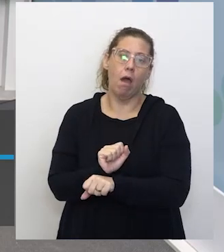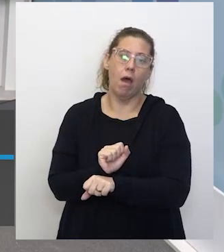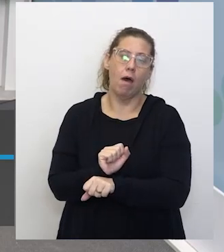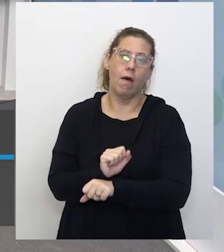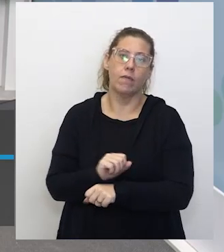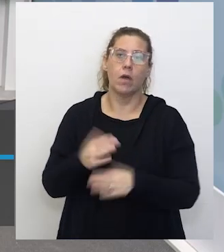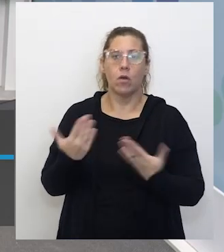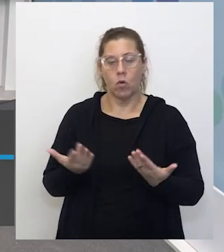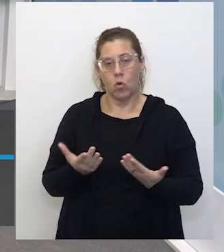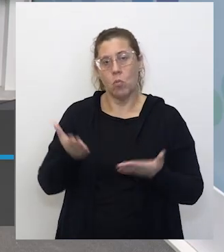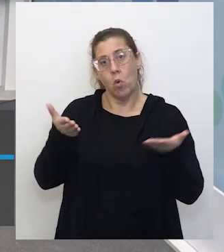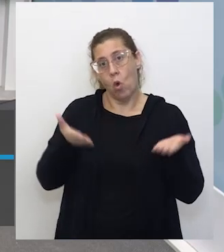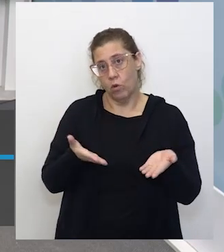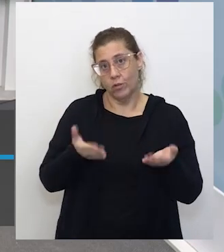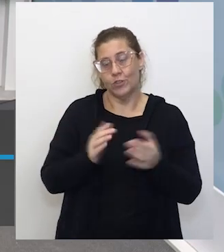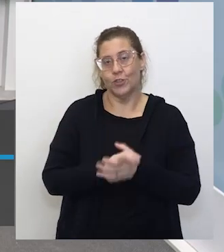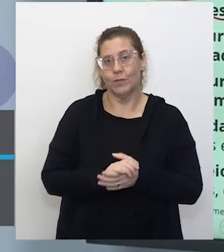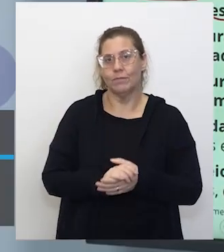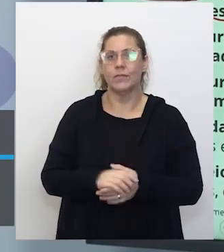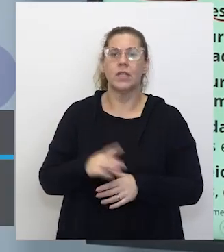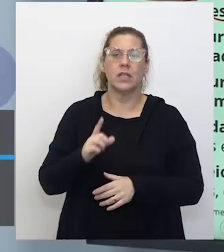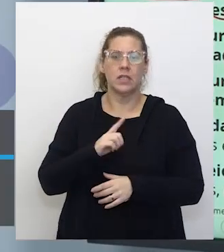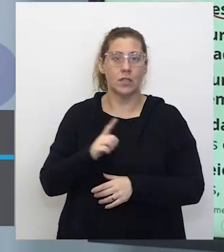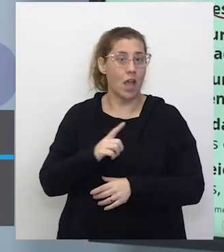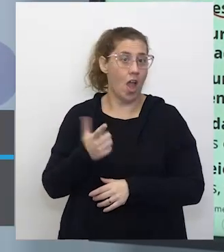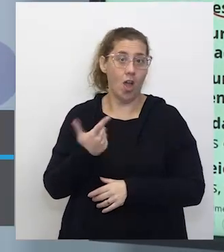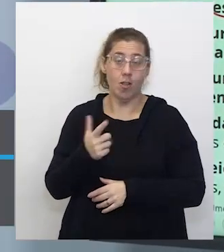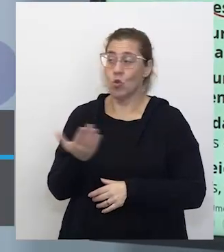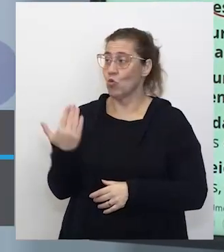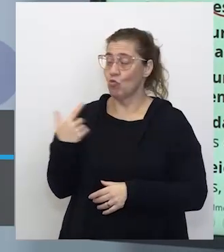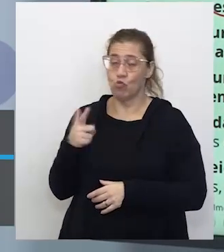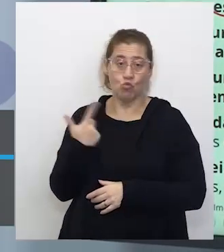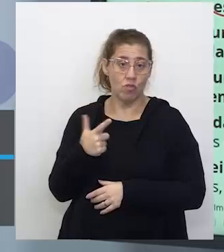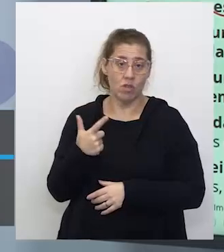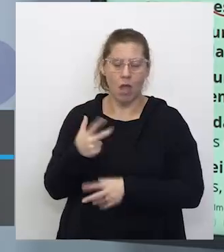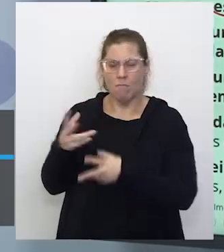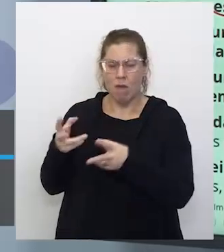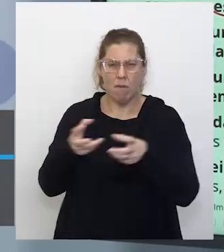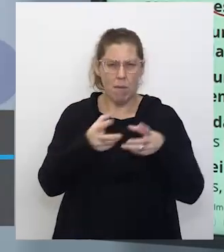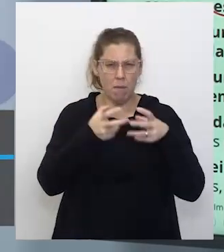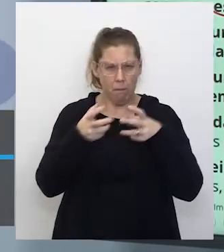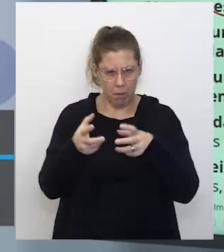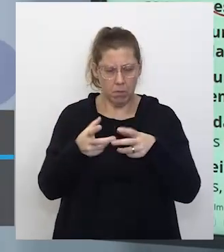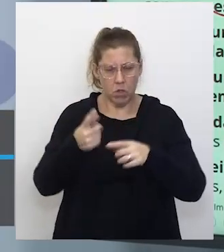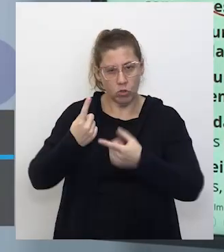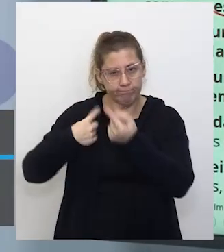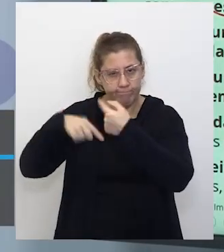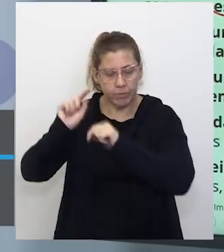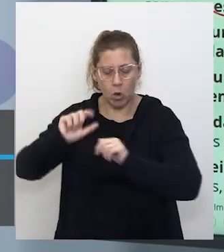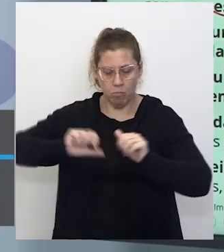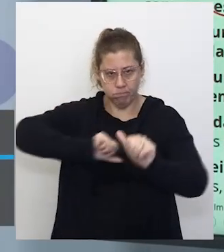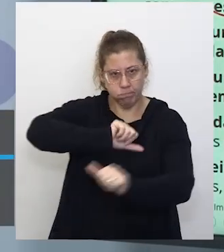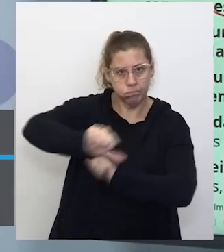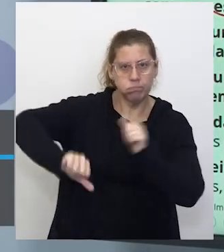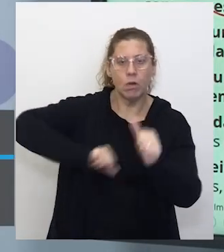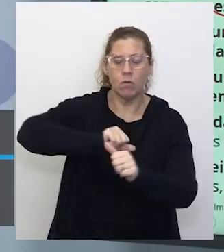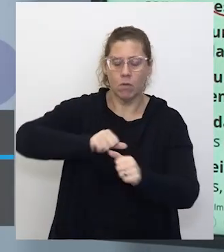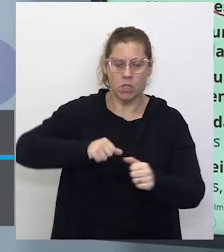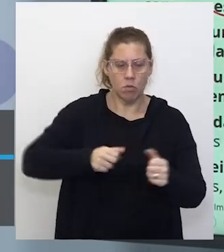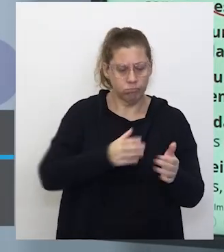ela existe hoje. Ela nem sempre existiu, e a percepção dessas transformações ao longo do